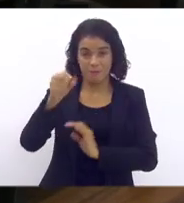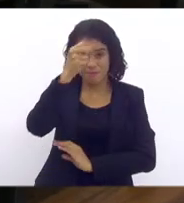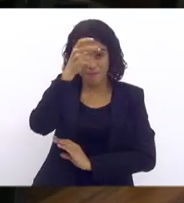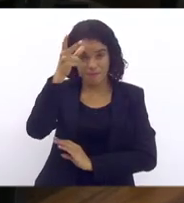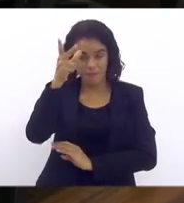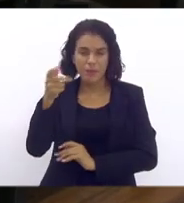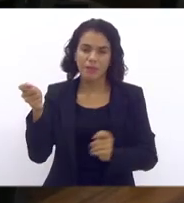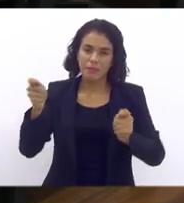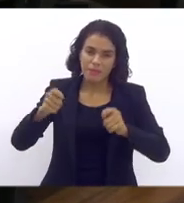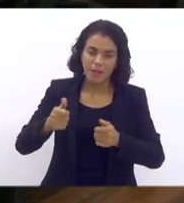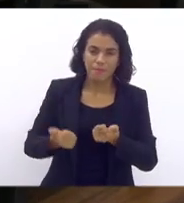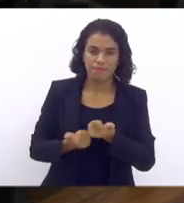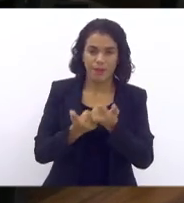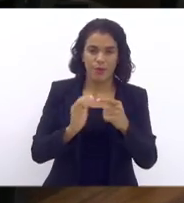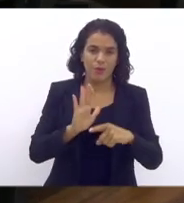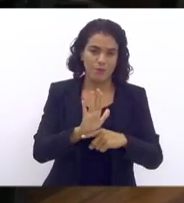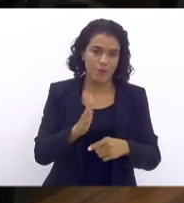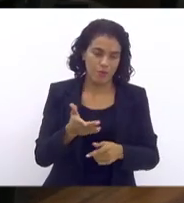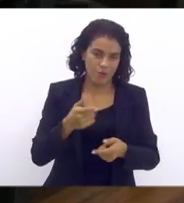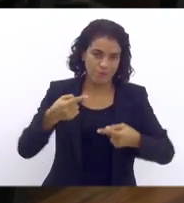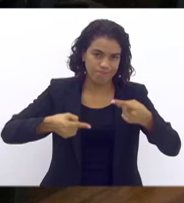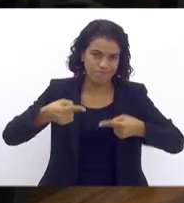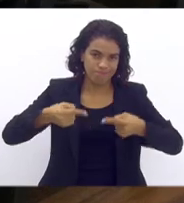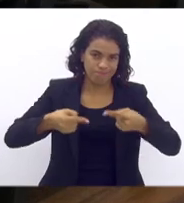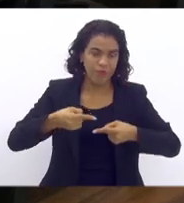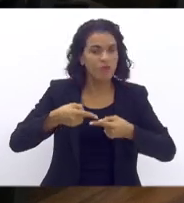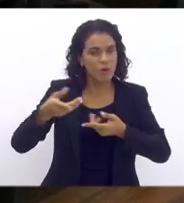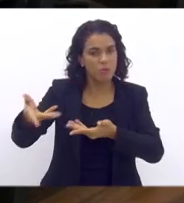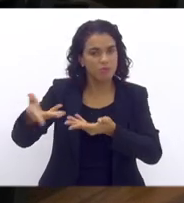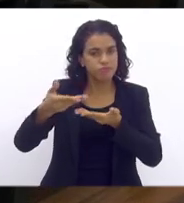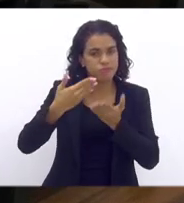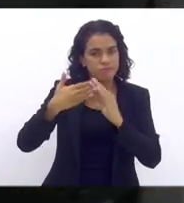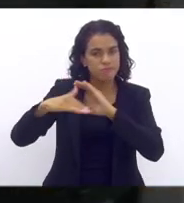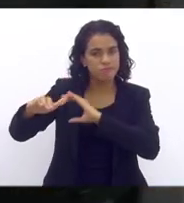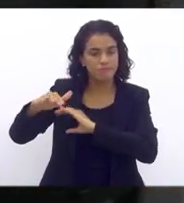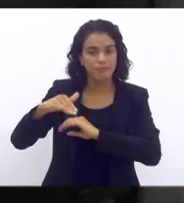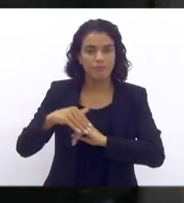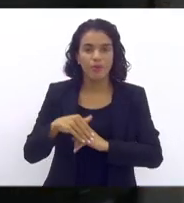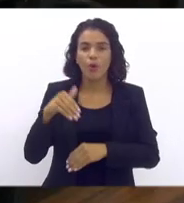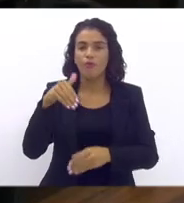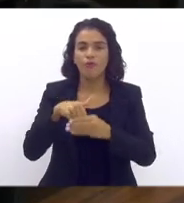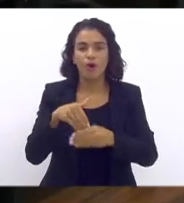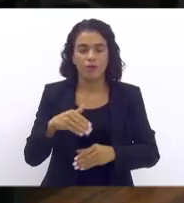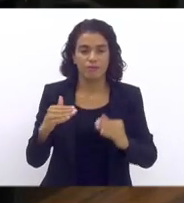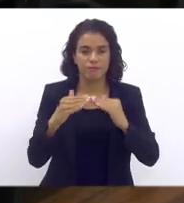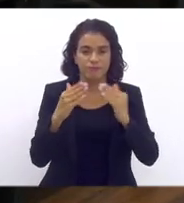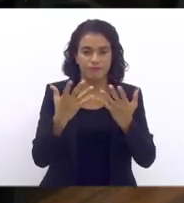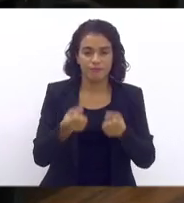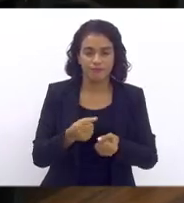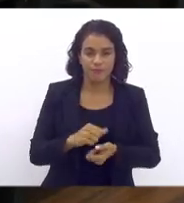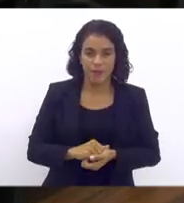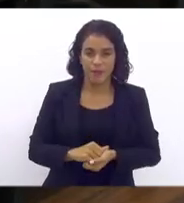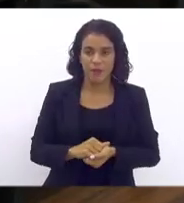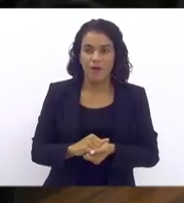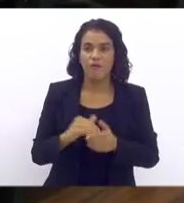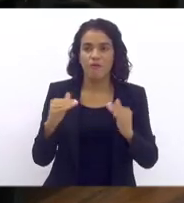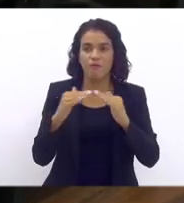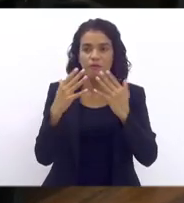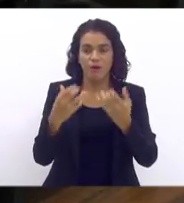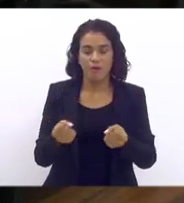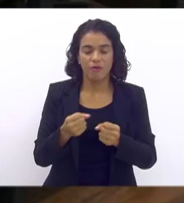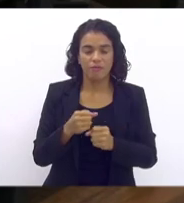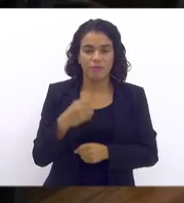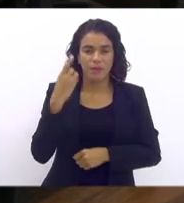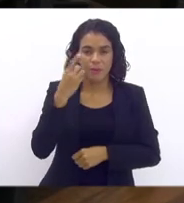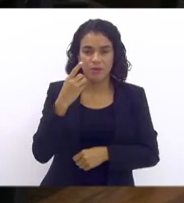Dev contribuir com Vamos deliberar então a convocação tá como vota deputada Lucinha favorável como vota Deputado Jor Felipe Neto como